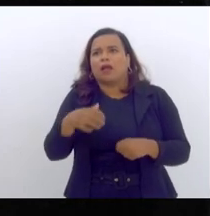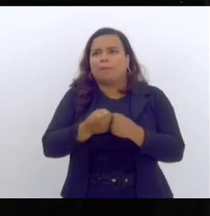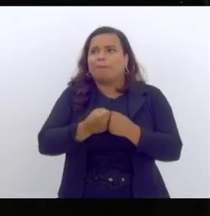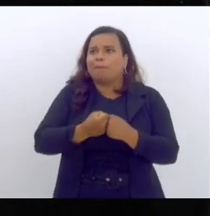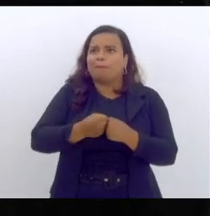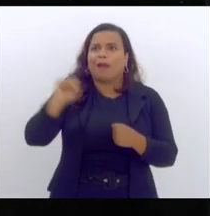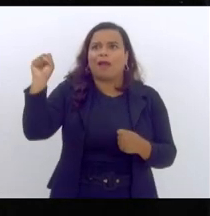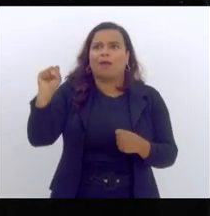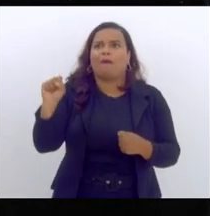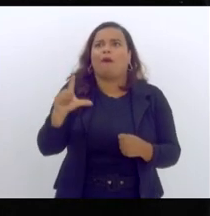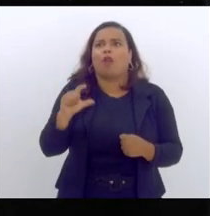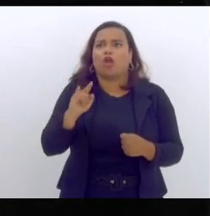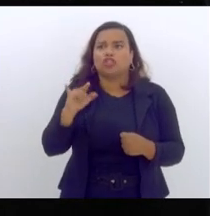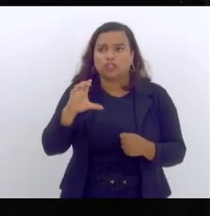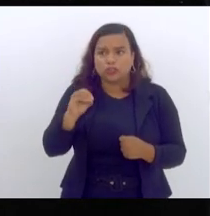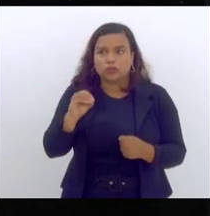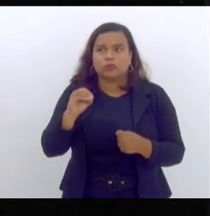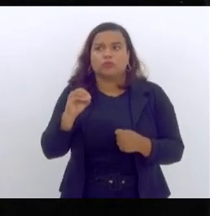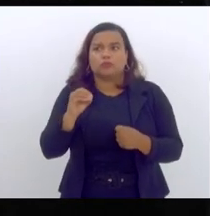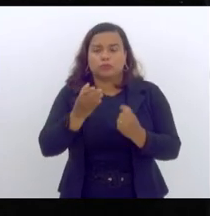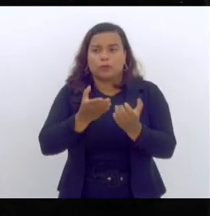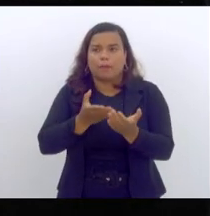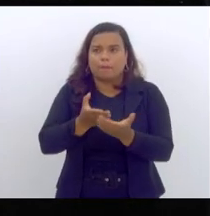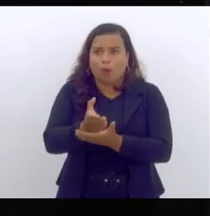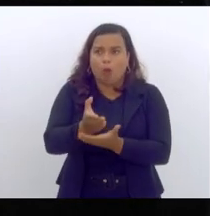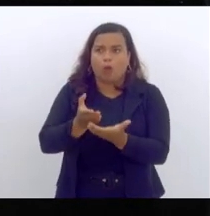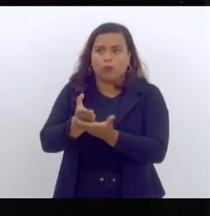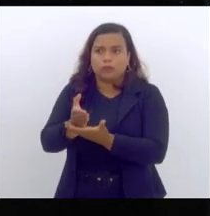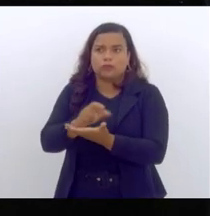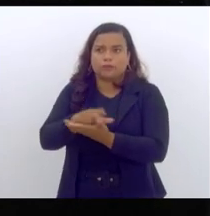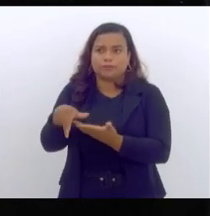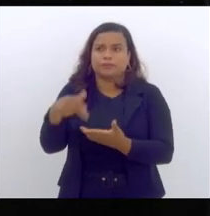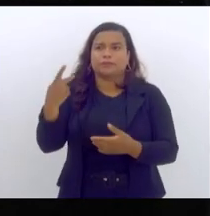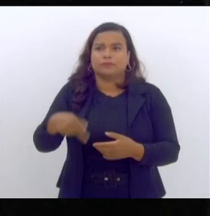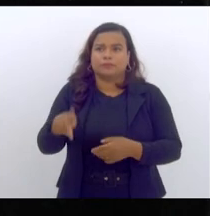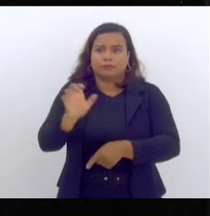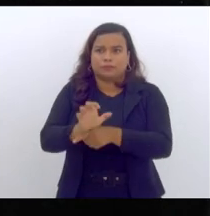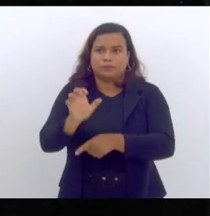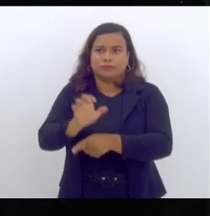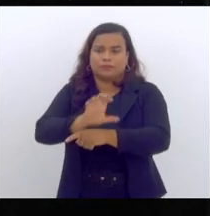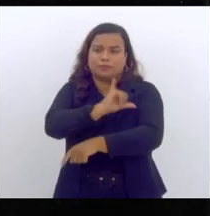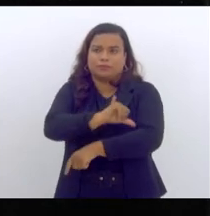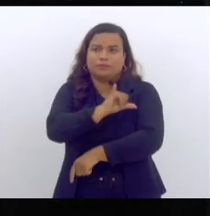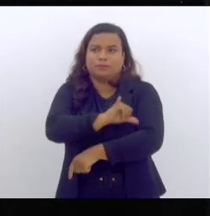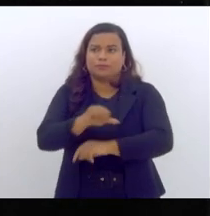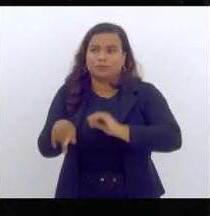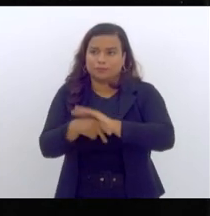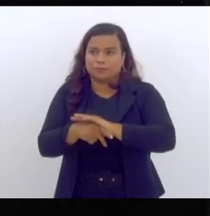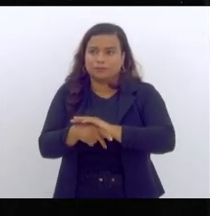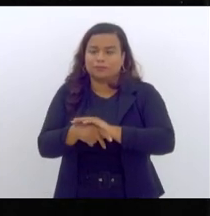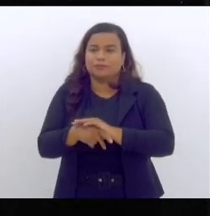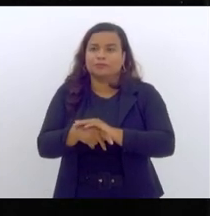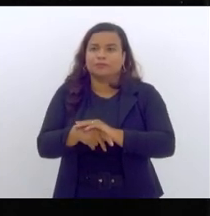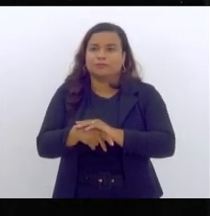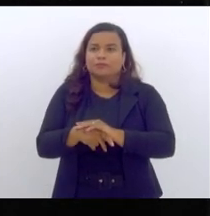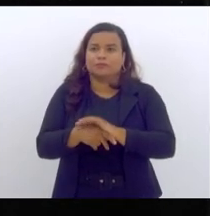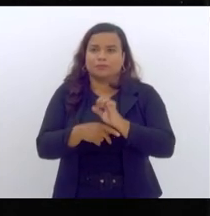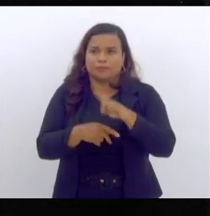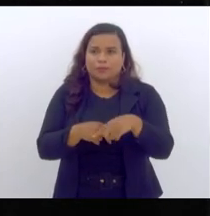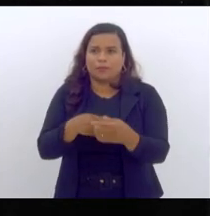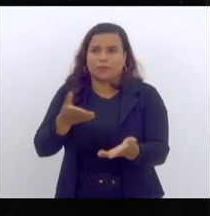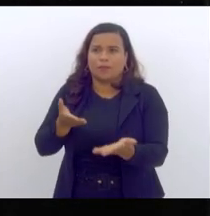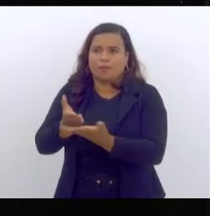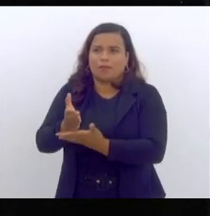Logístico portuário do Estado do Rio de Janeiro que é o porto